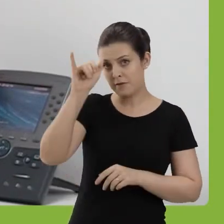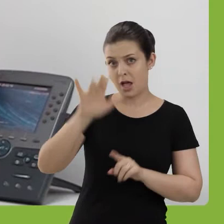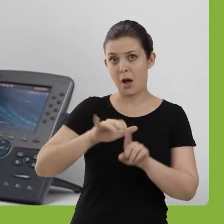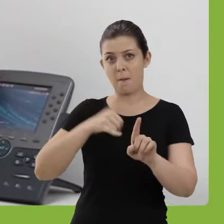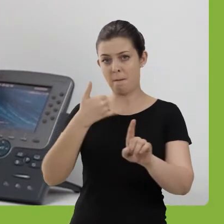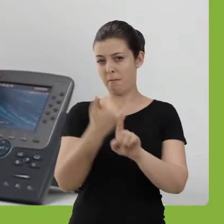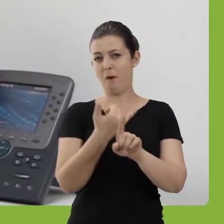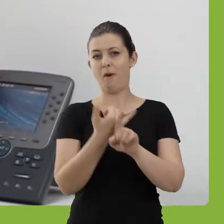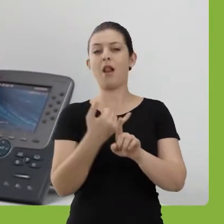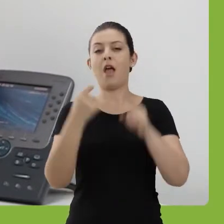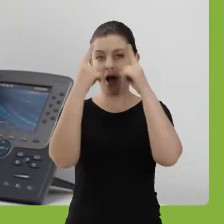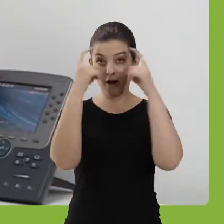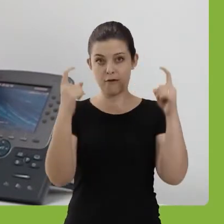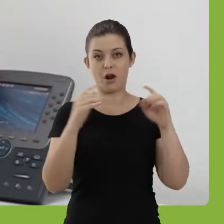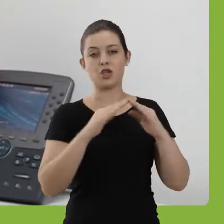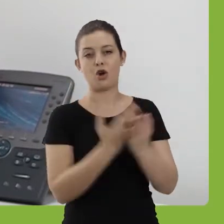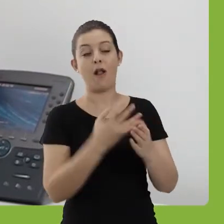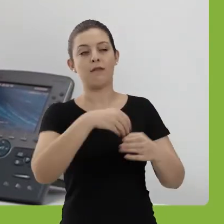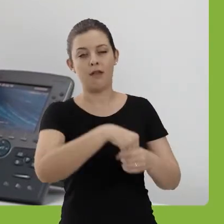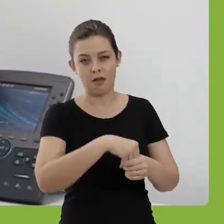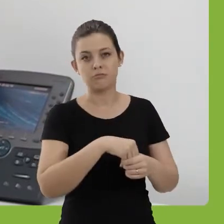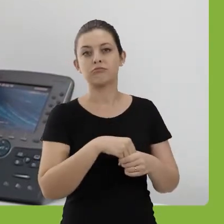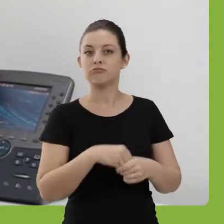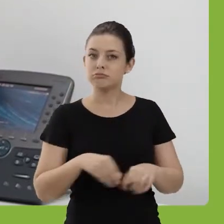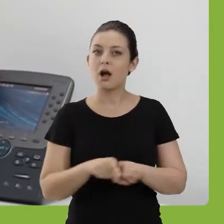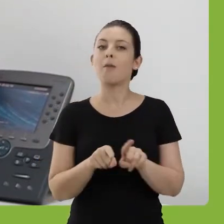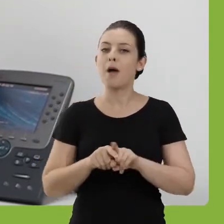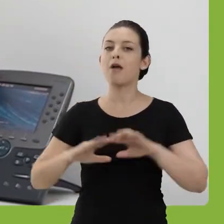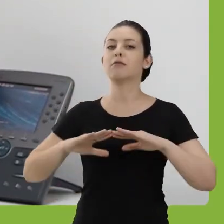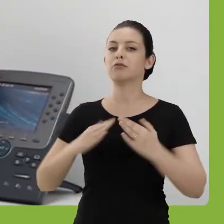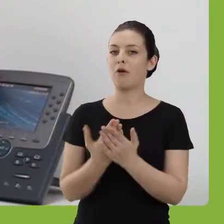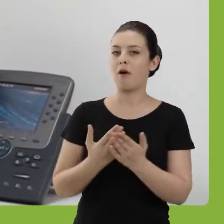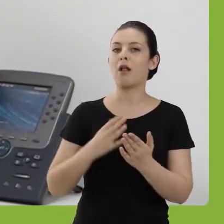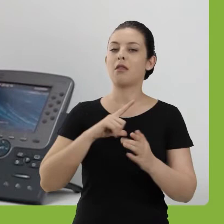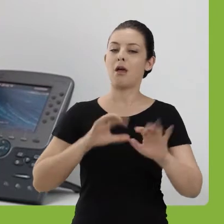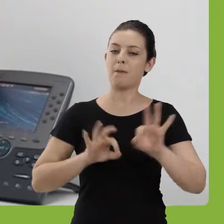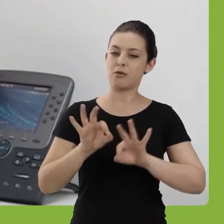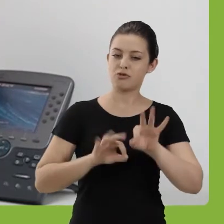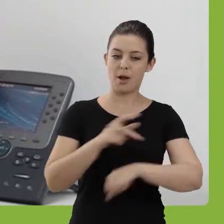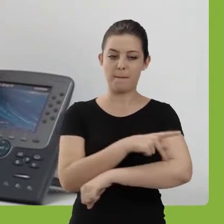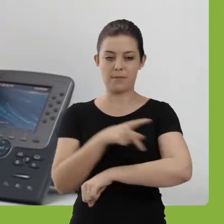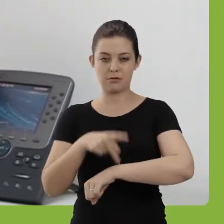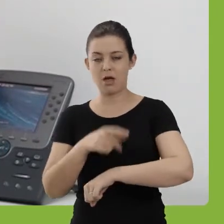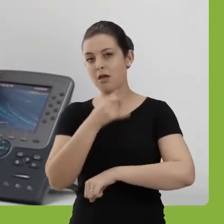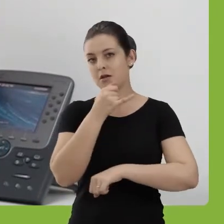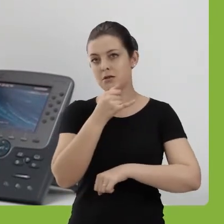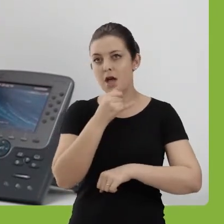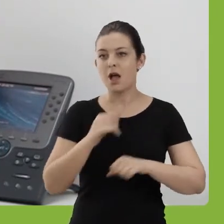para evitar as violências que acontecem dentro da escola. A escola ter projetos pedagógicos, como por